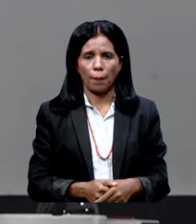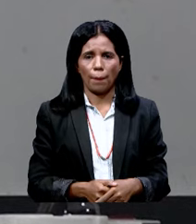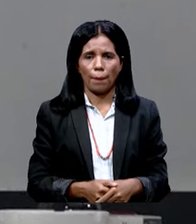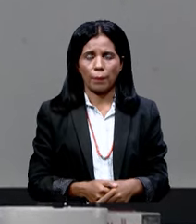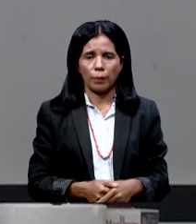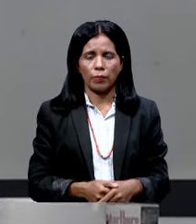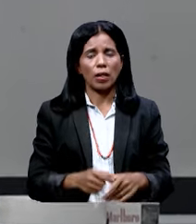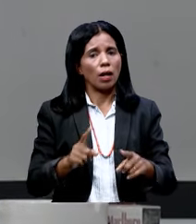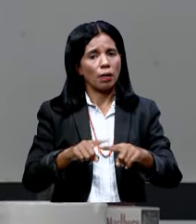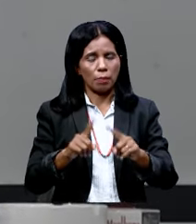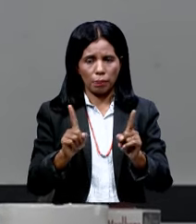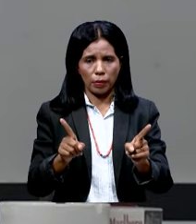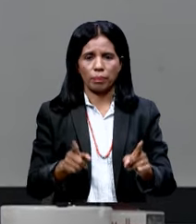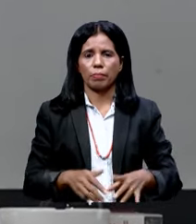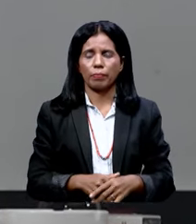Mas